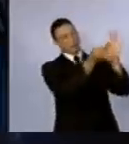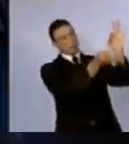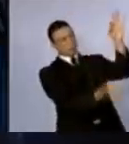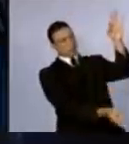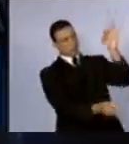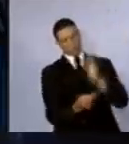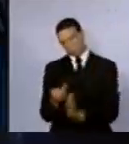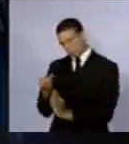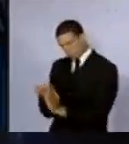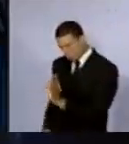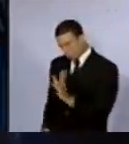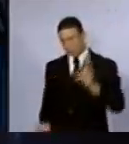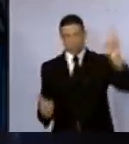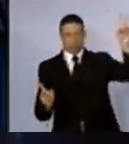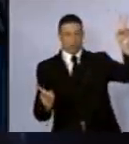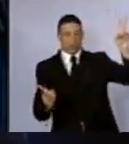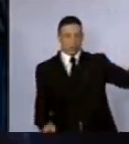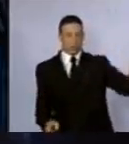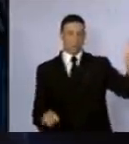projetou efetivamente